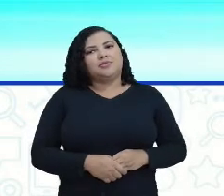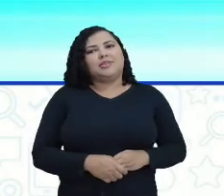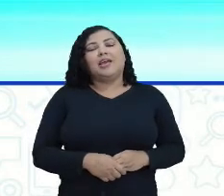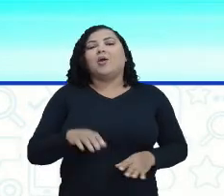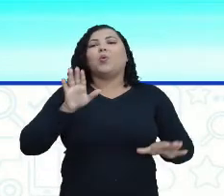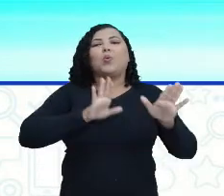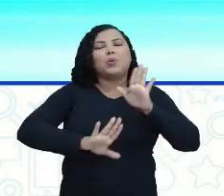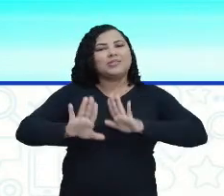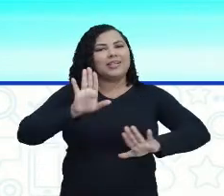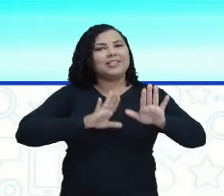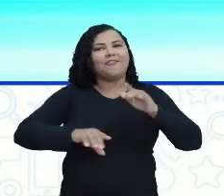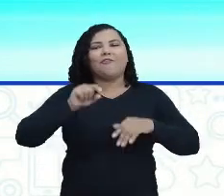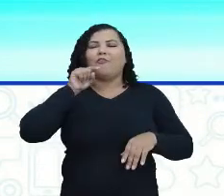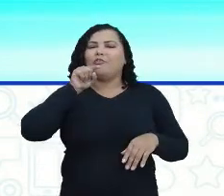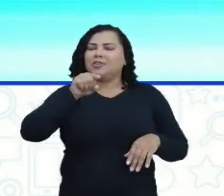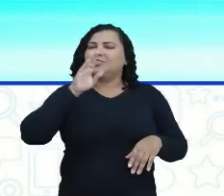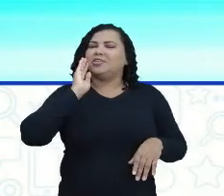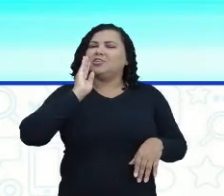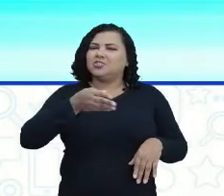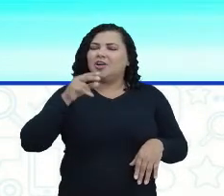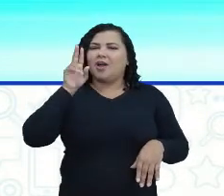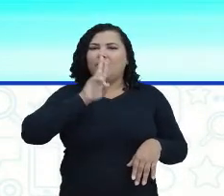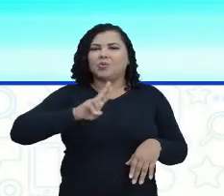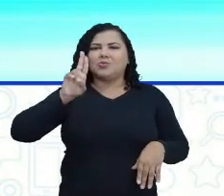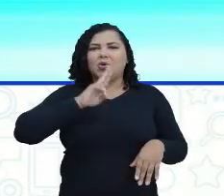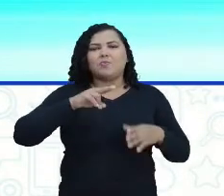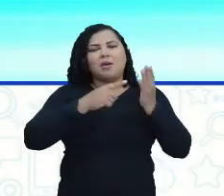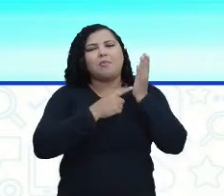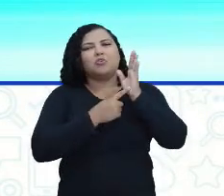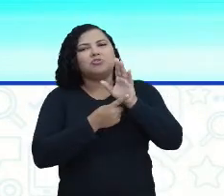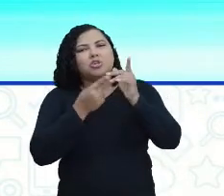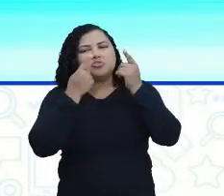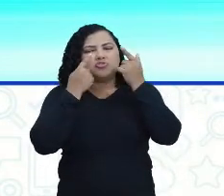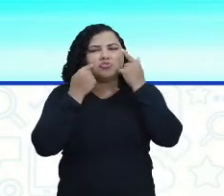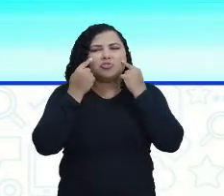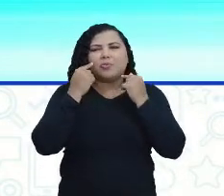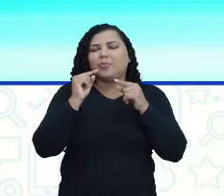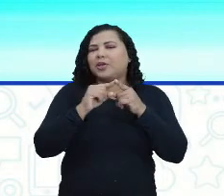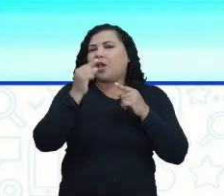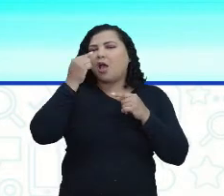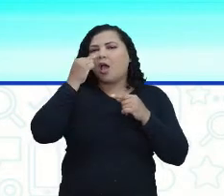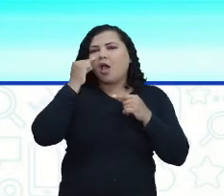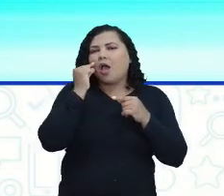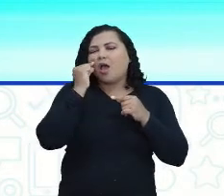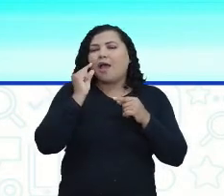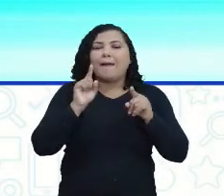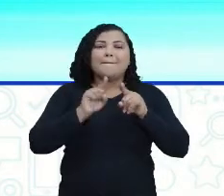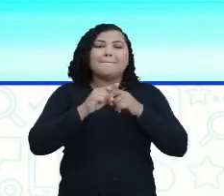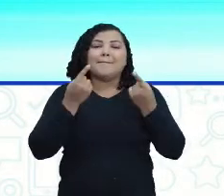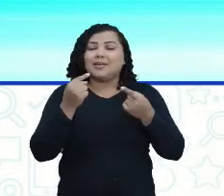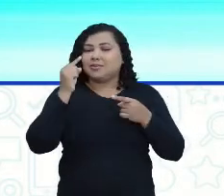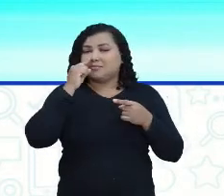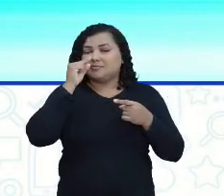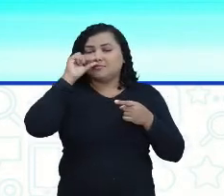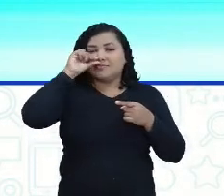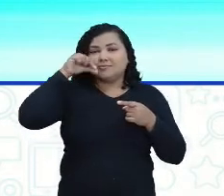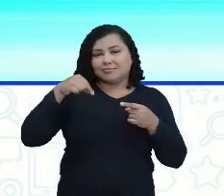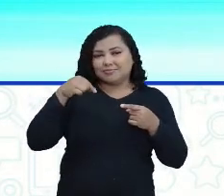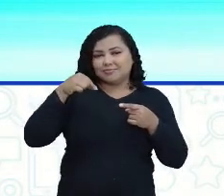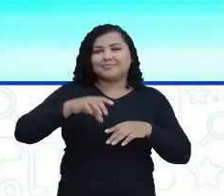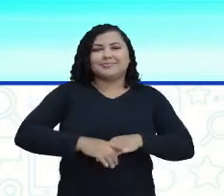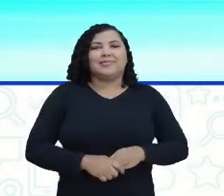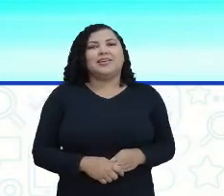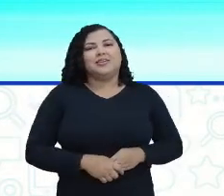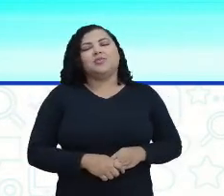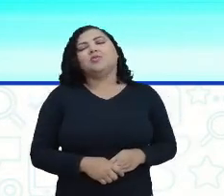é provável que você tenha usado para mostrar choro, porque a lagriminha parece que sai do olho, mas na verdade sai do nariz. E aí é